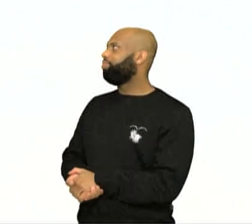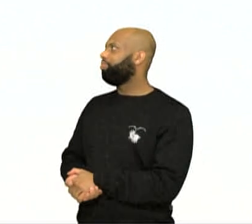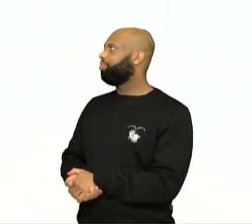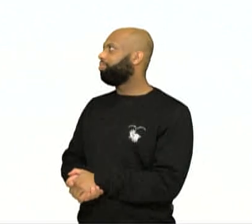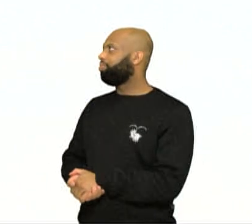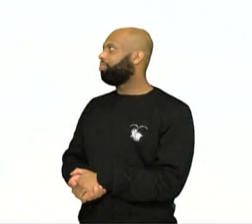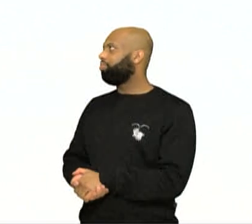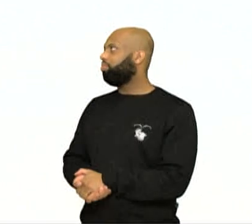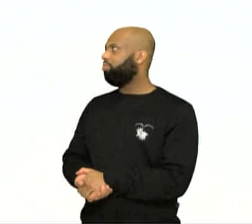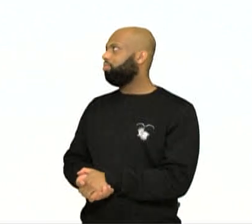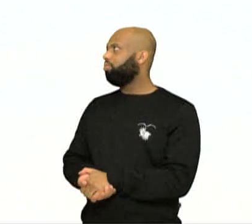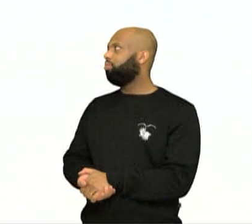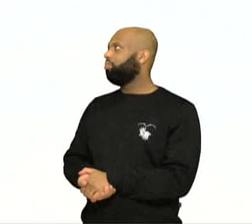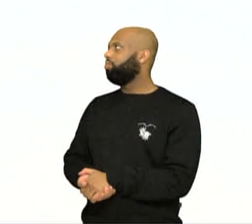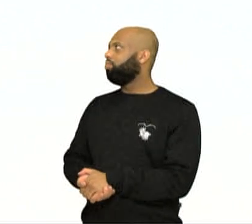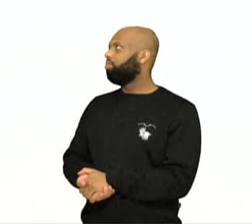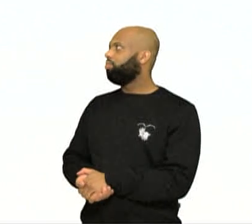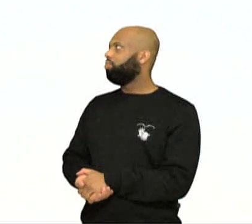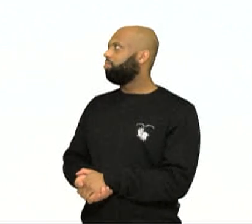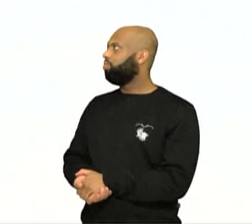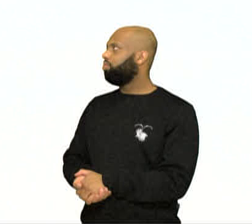de